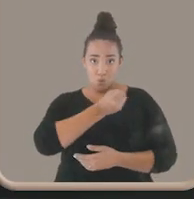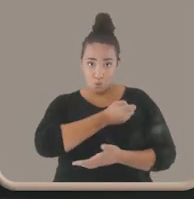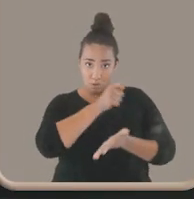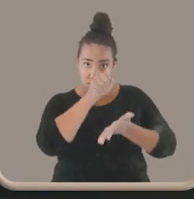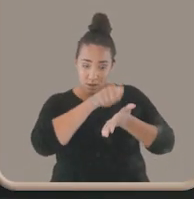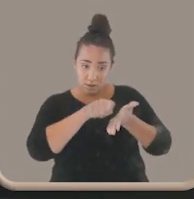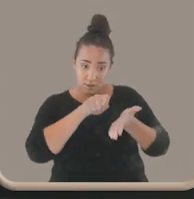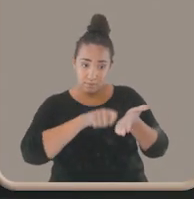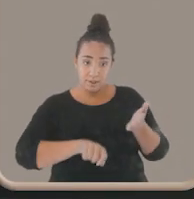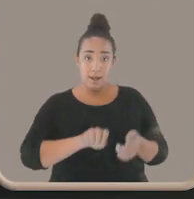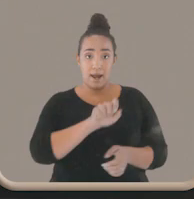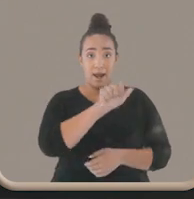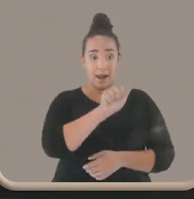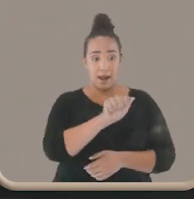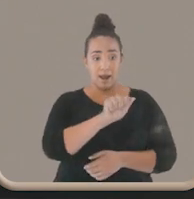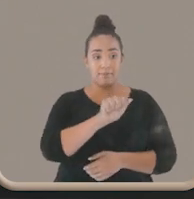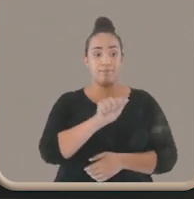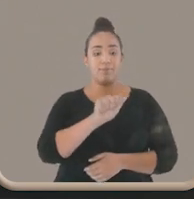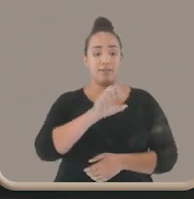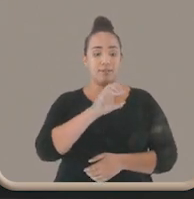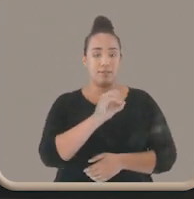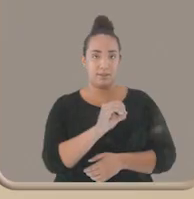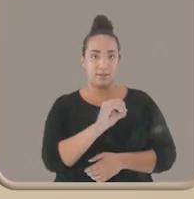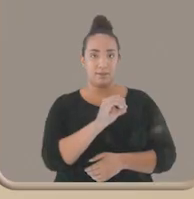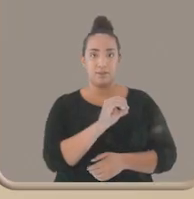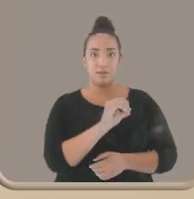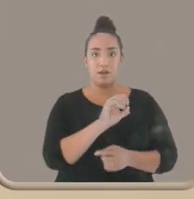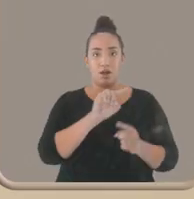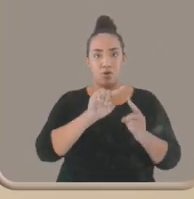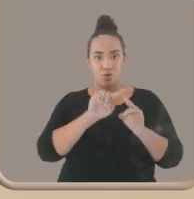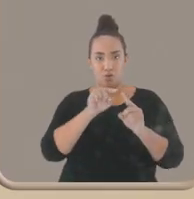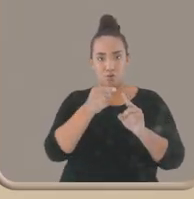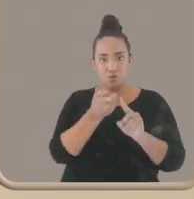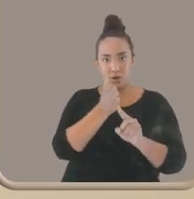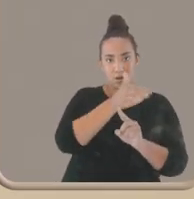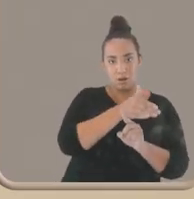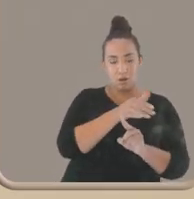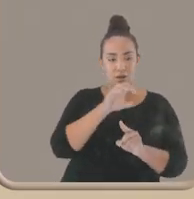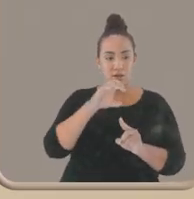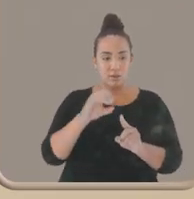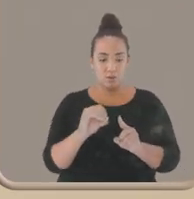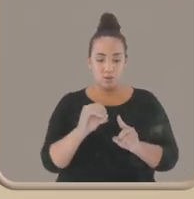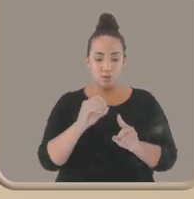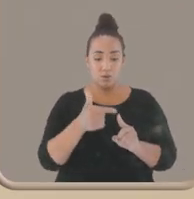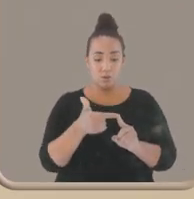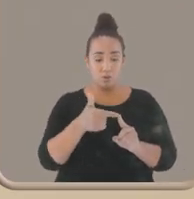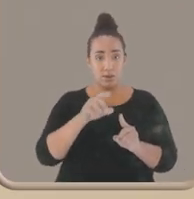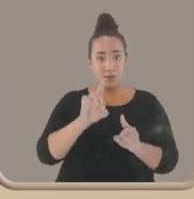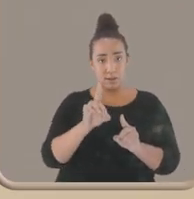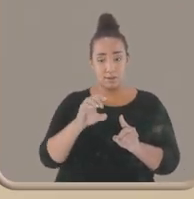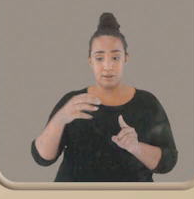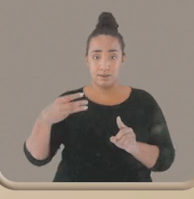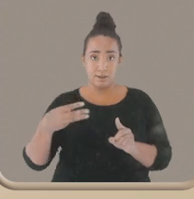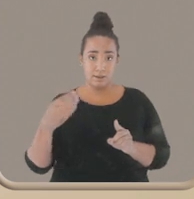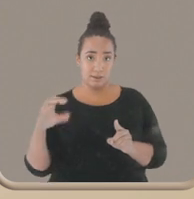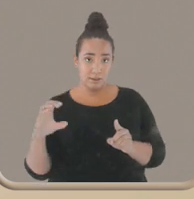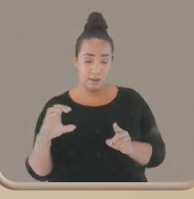Conseguiu escrever os números? Na letra A temos 0 inteiros, 2 décimos e 3